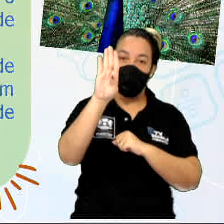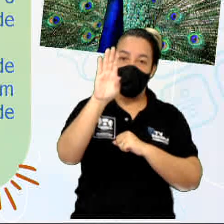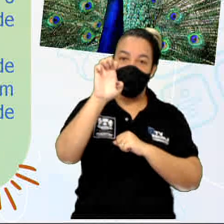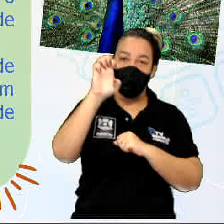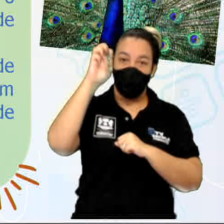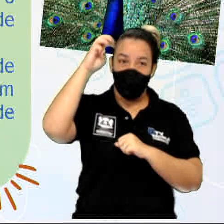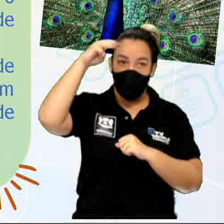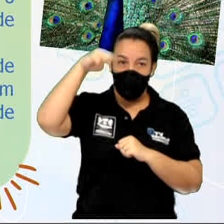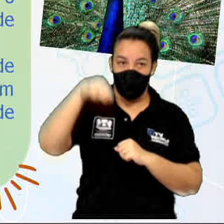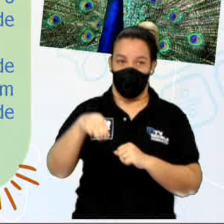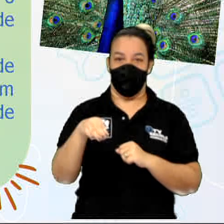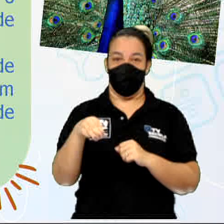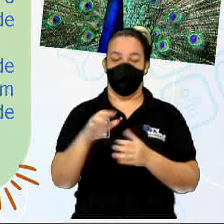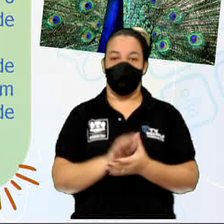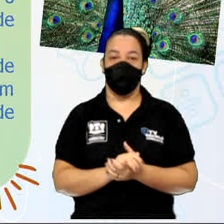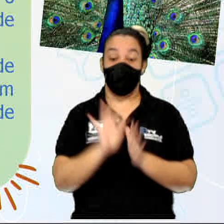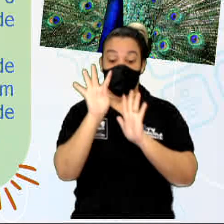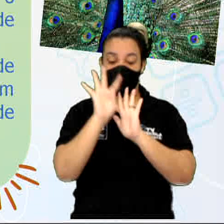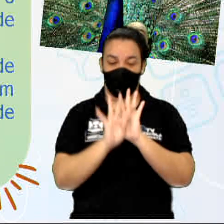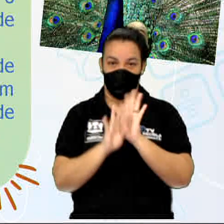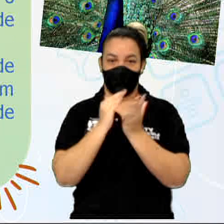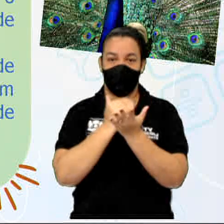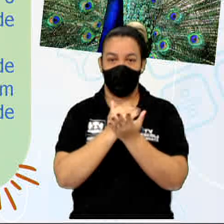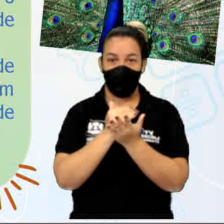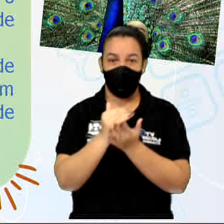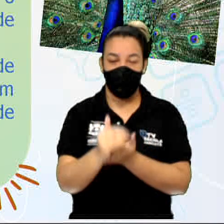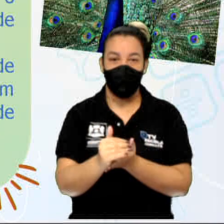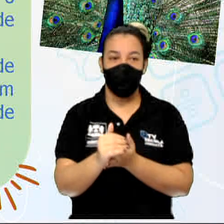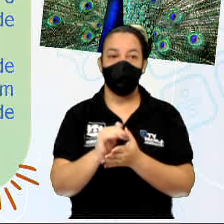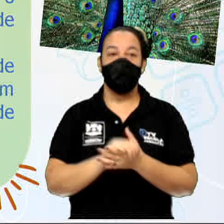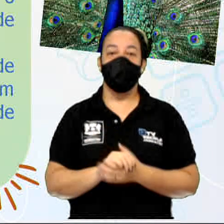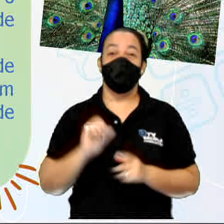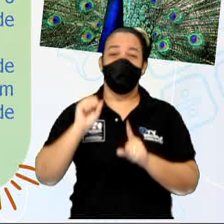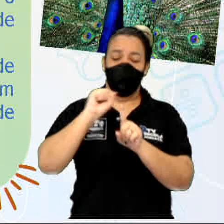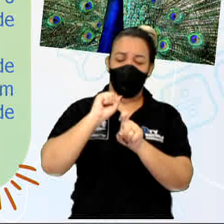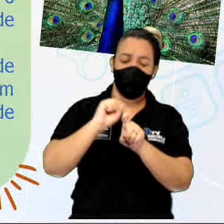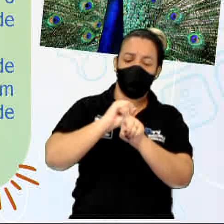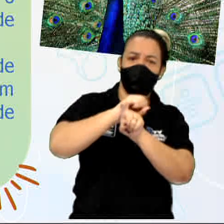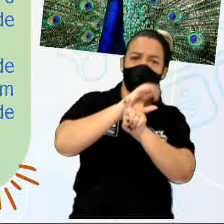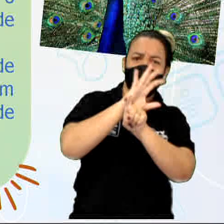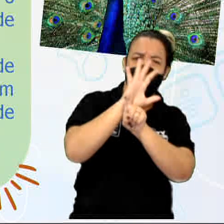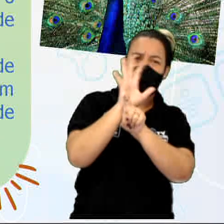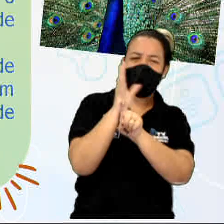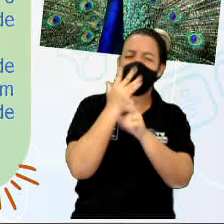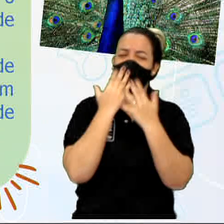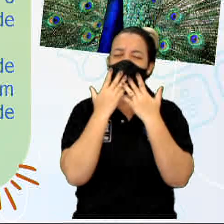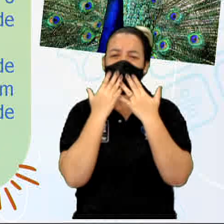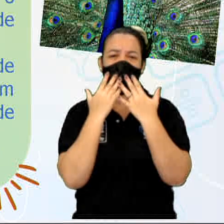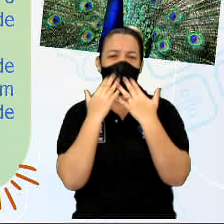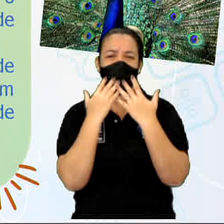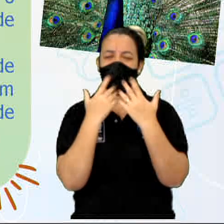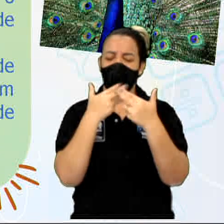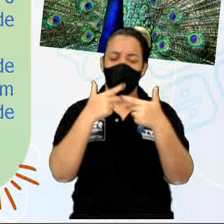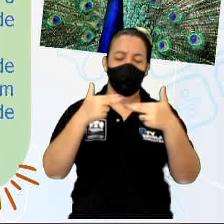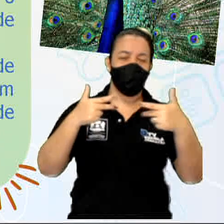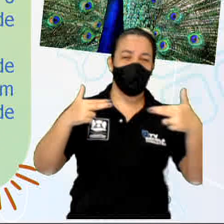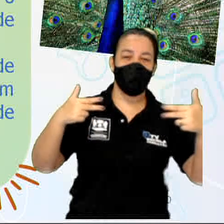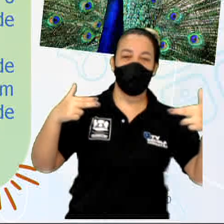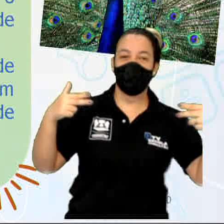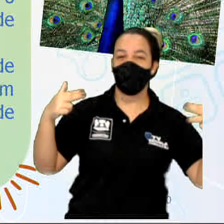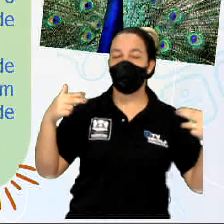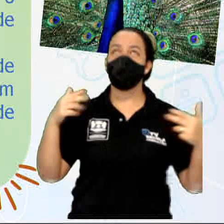de um pavão ostentando o esplendor de suas cores. É um luxo imperial. Mas andei lendo livros